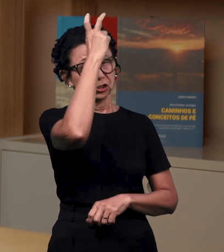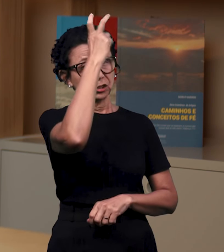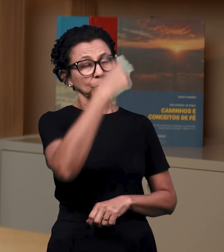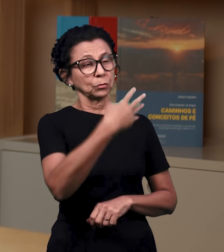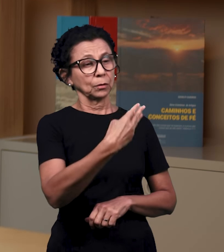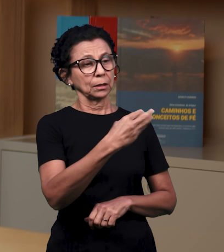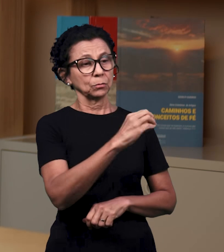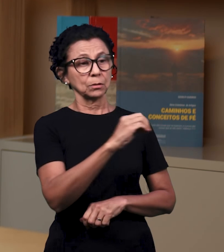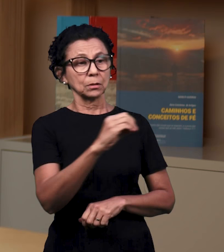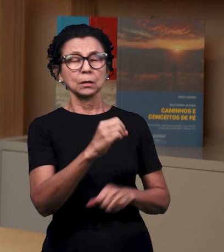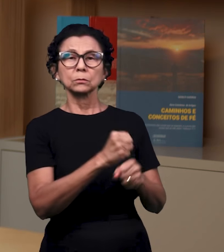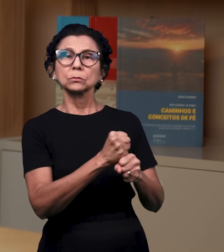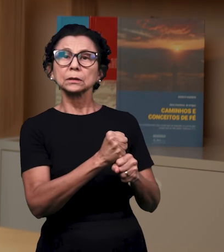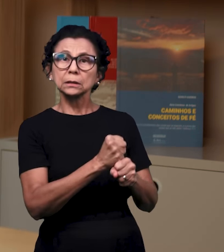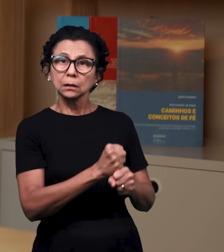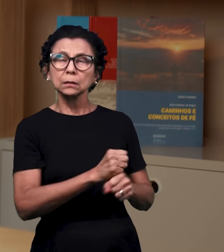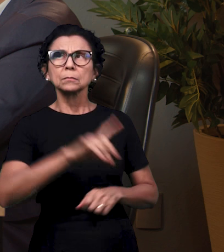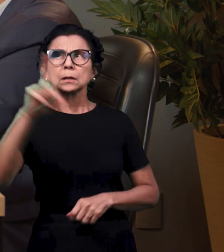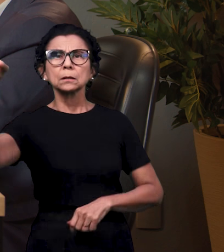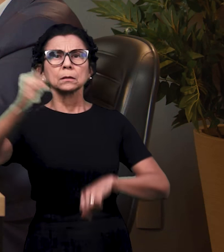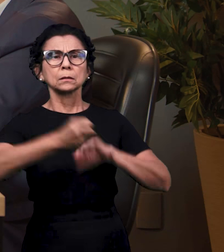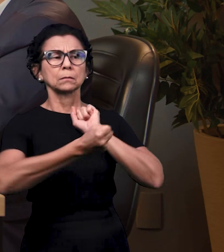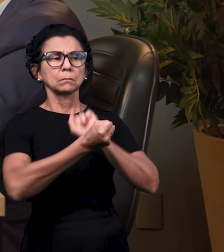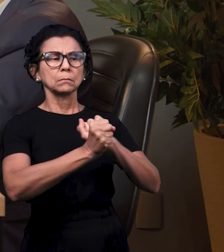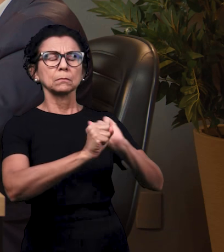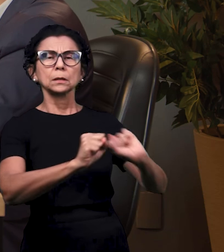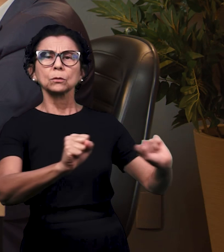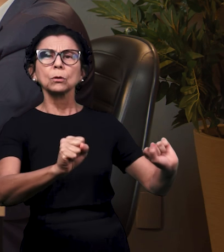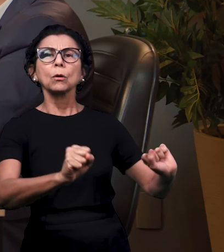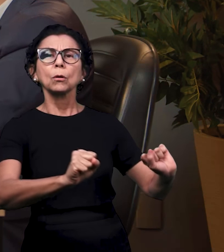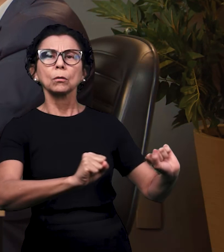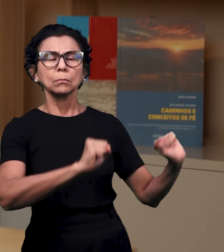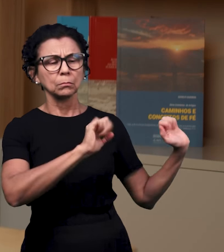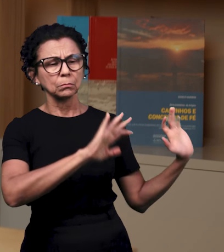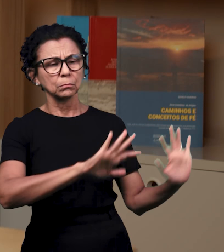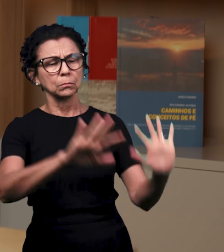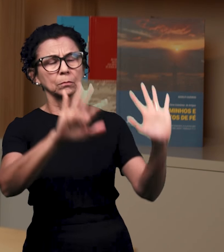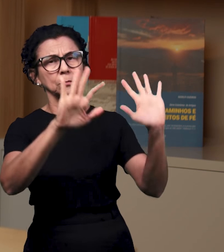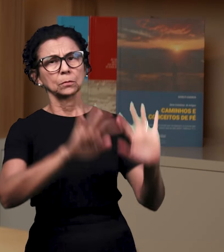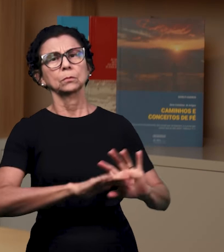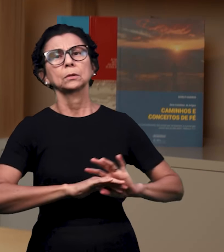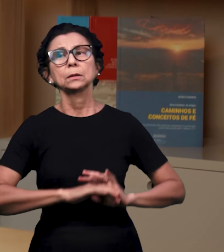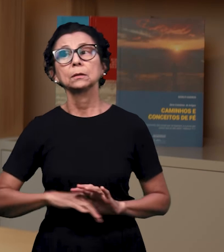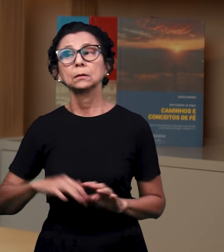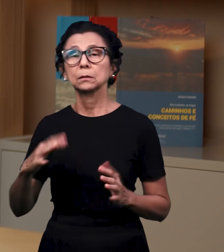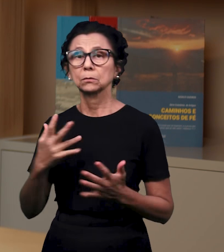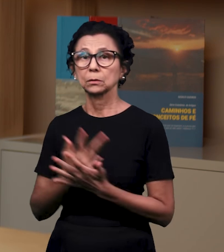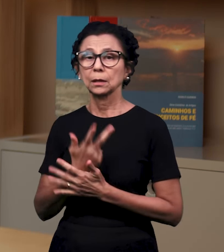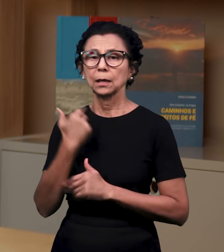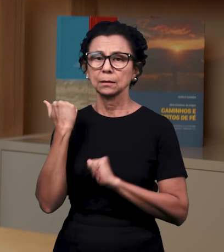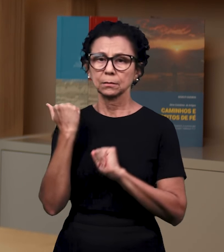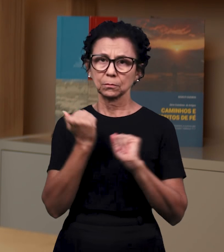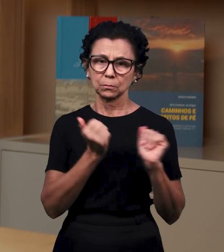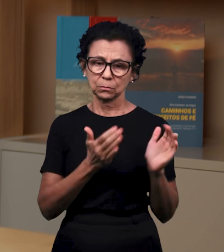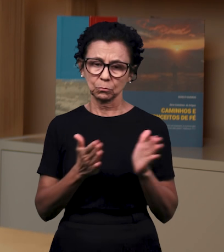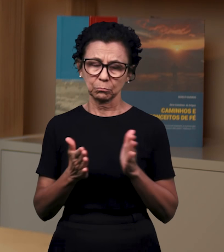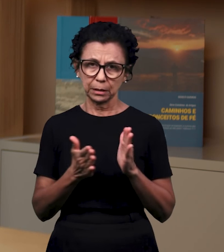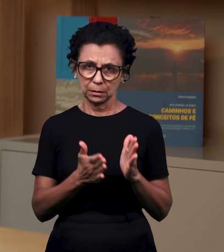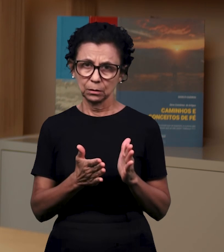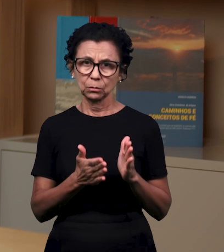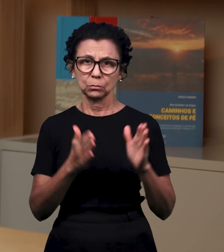momento em que Deus os tirou do Egito, e o Senhor então os chama em um determinado momento dessa caminhada,